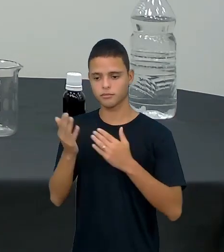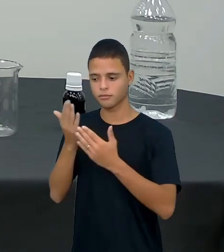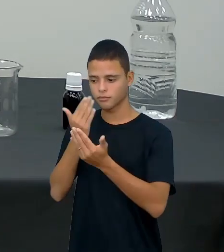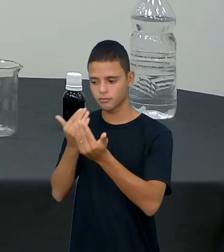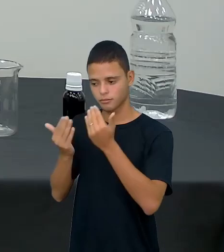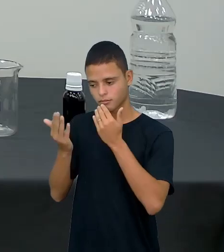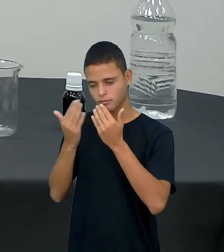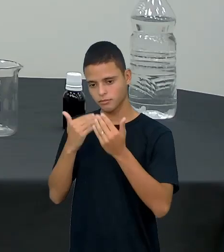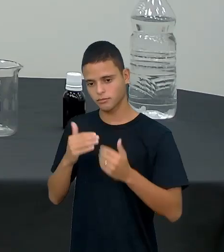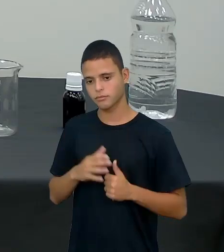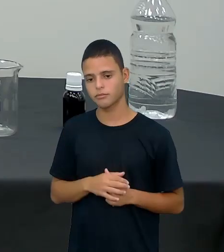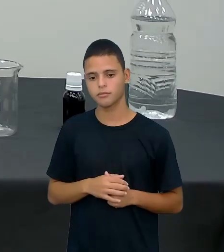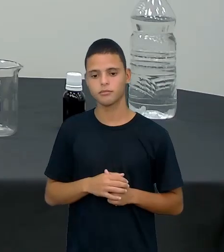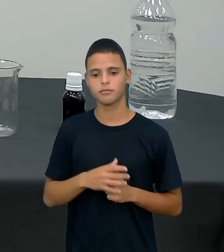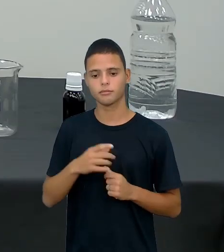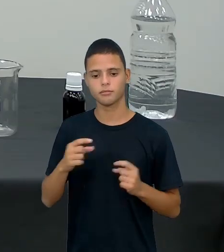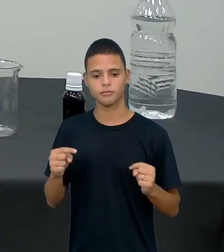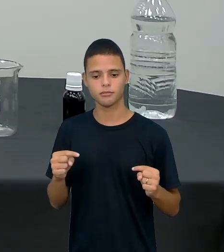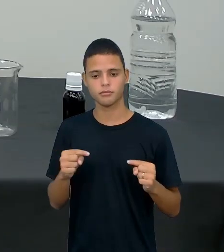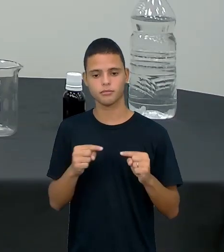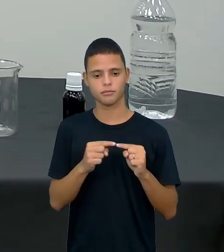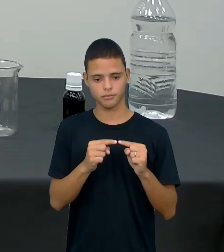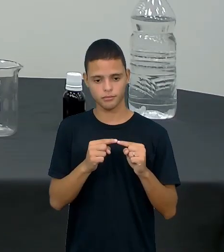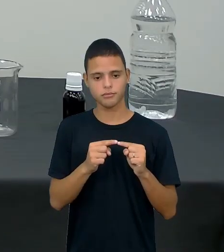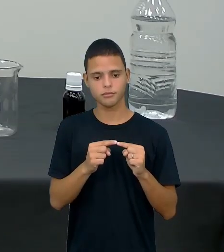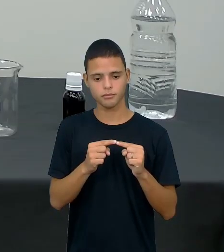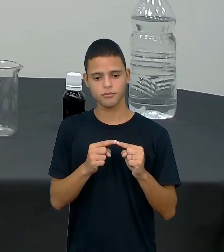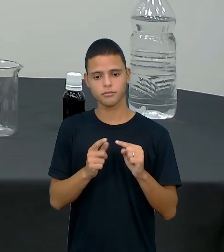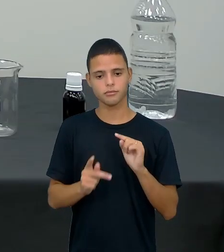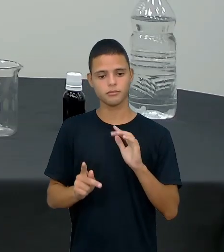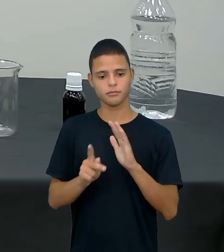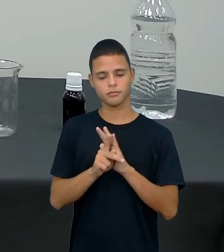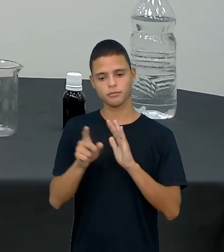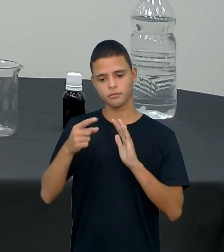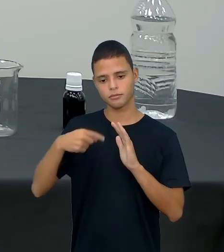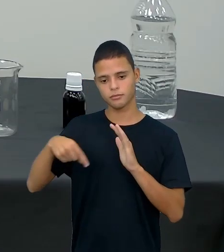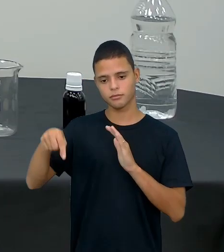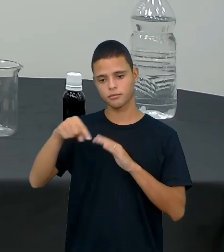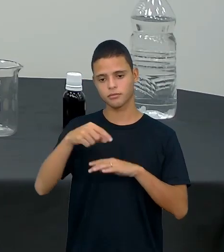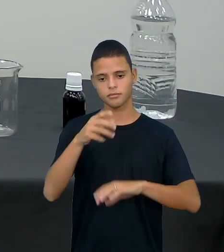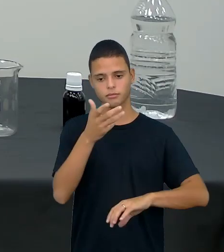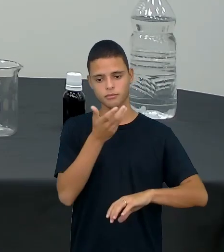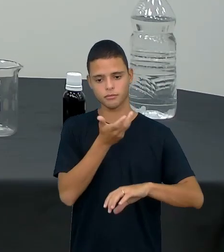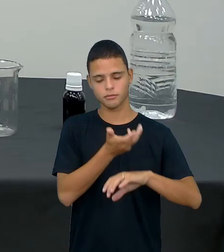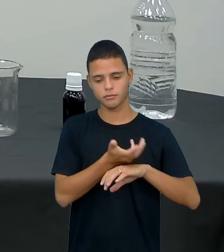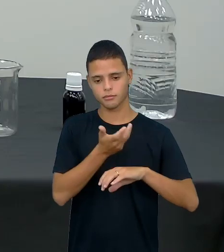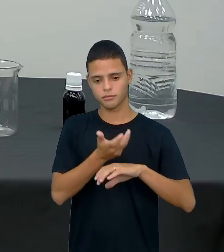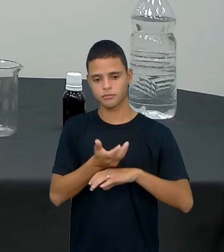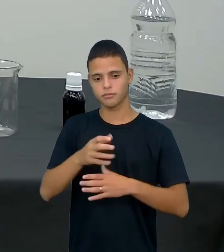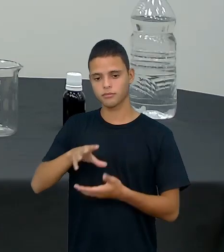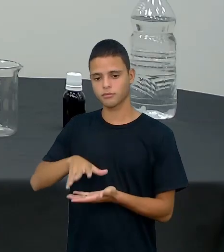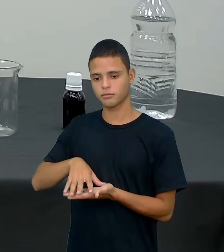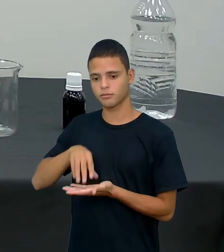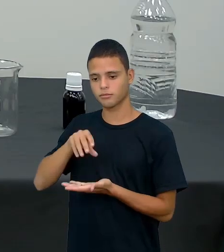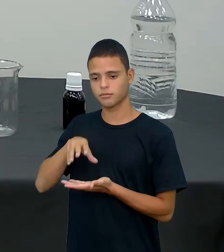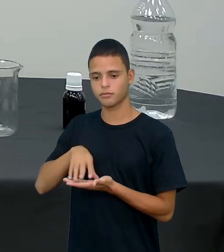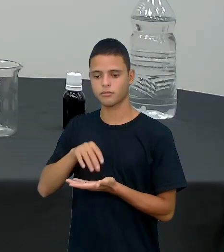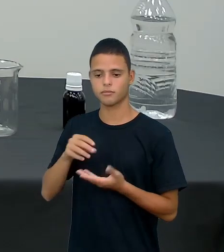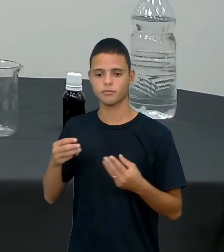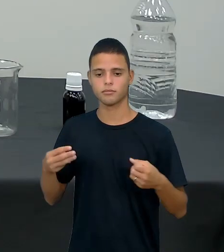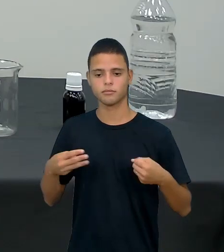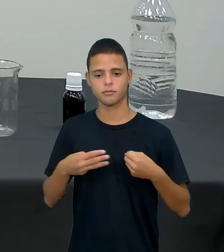alimentos, né? Que faz parte, então, aí do nosso componente do solo, a célula. Uma